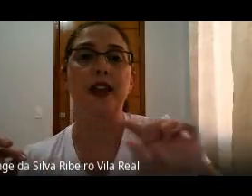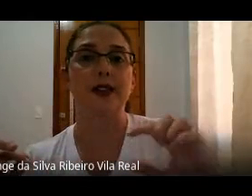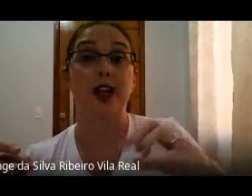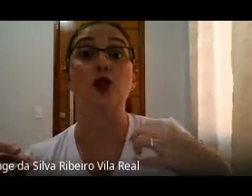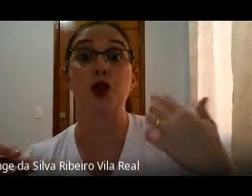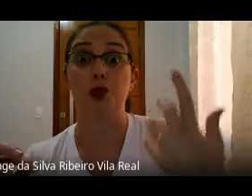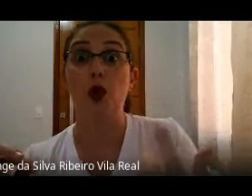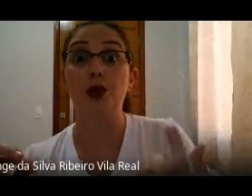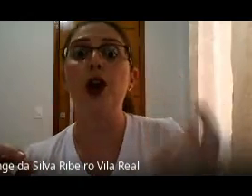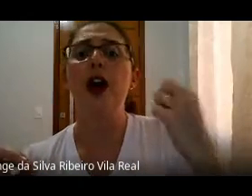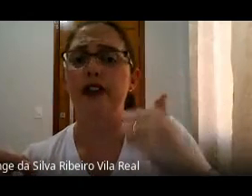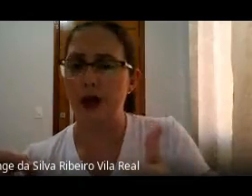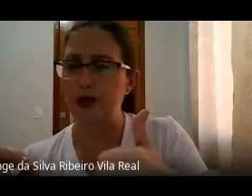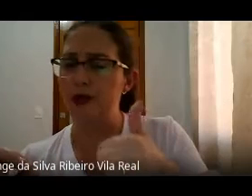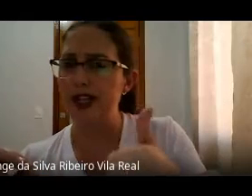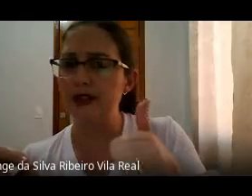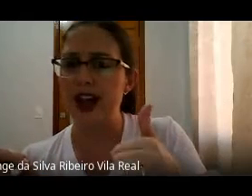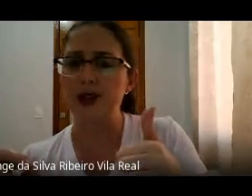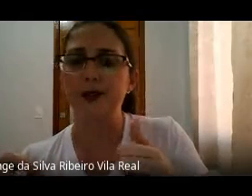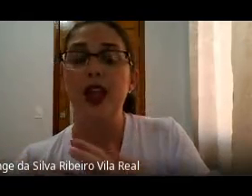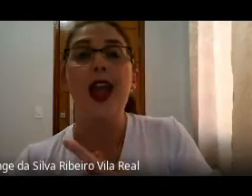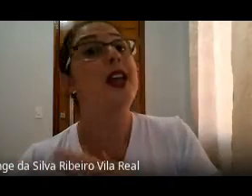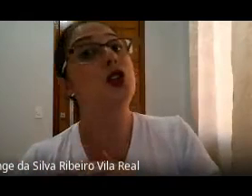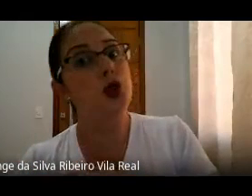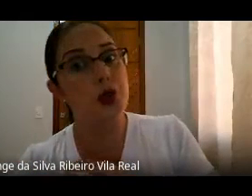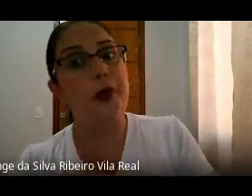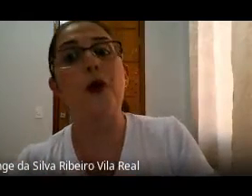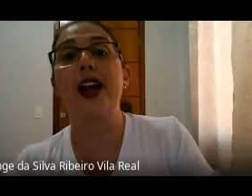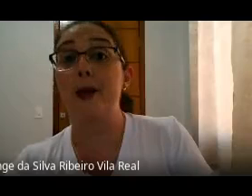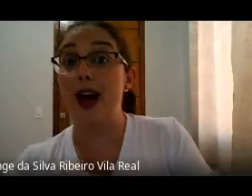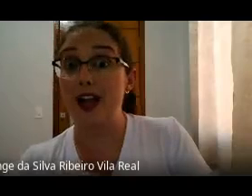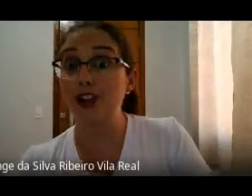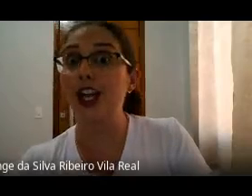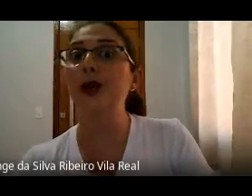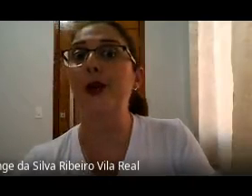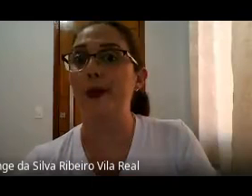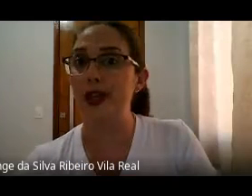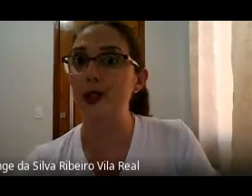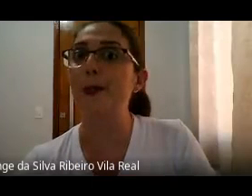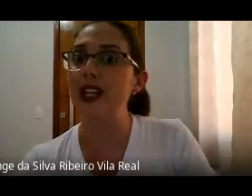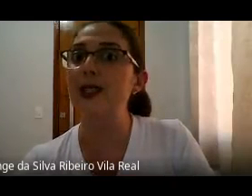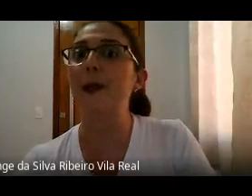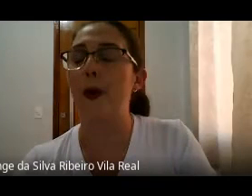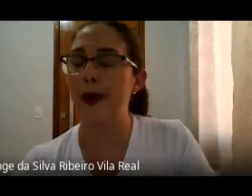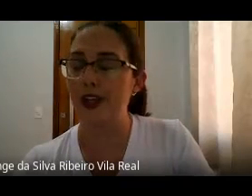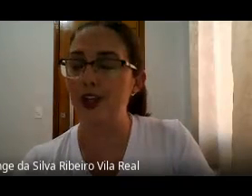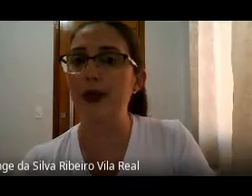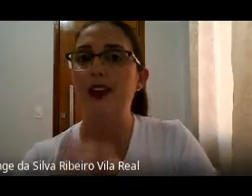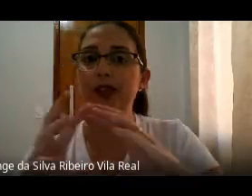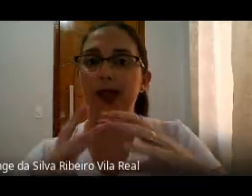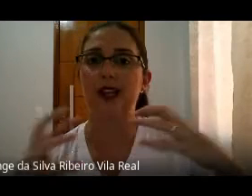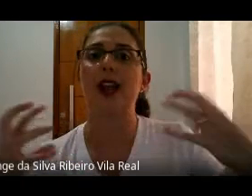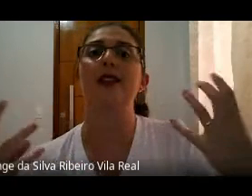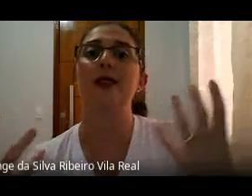a compreensão de um todo, fica muito mais fácil. Estude um pouco a gramática no começo,